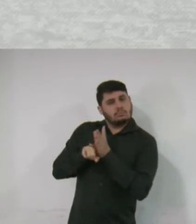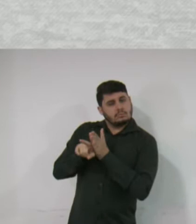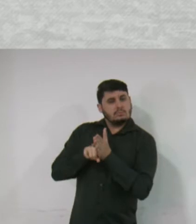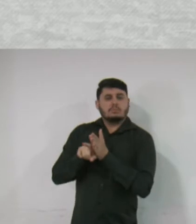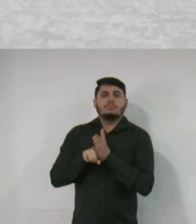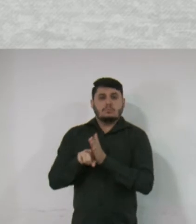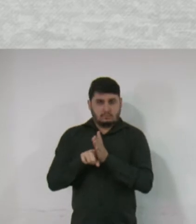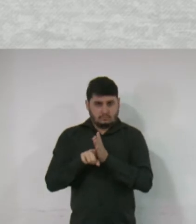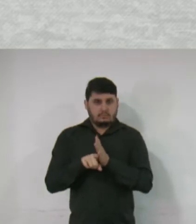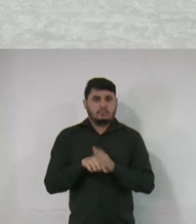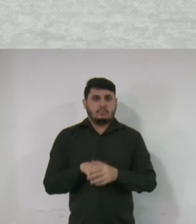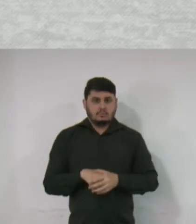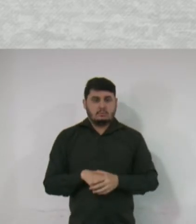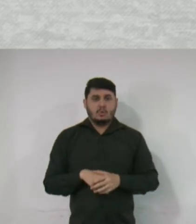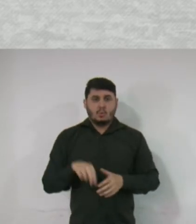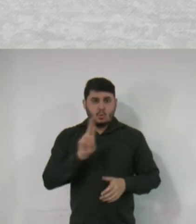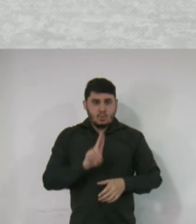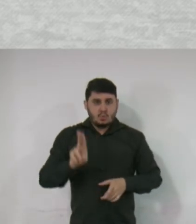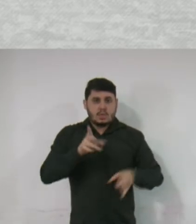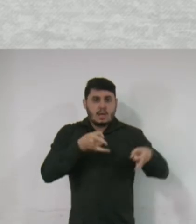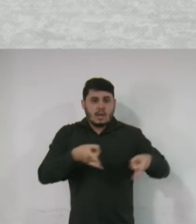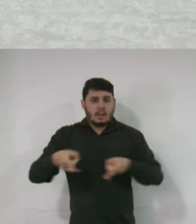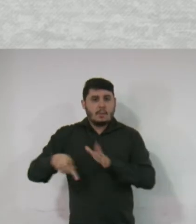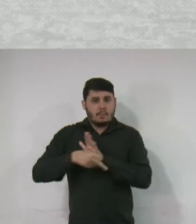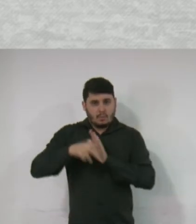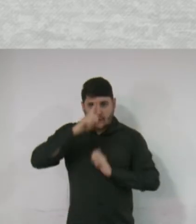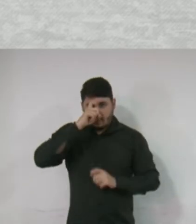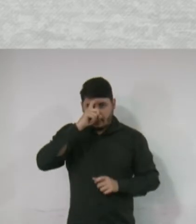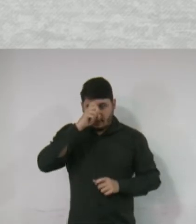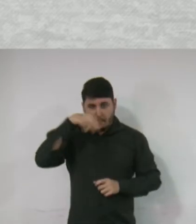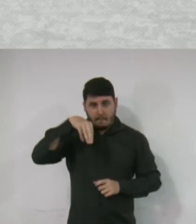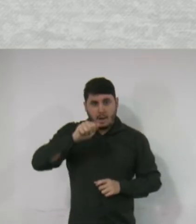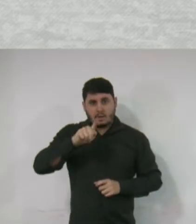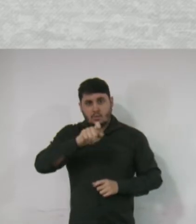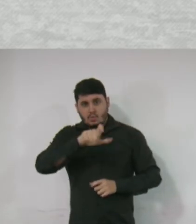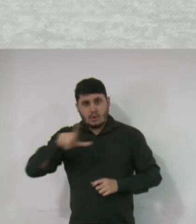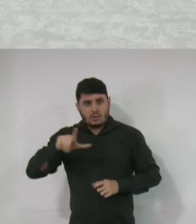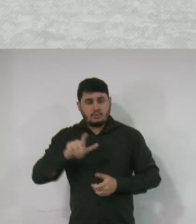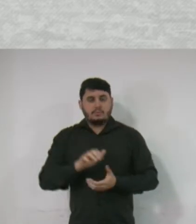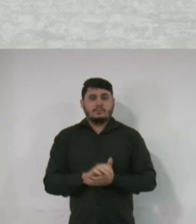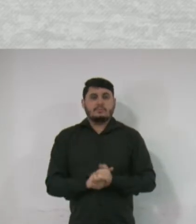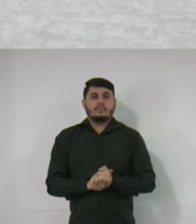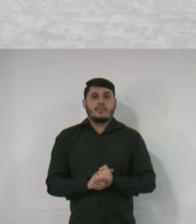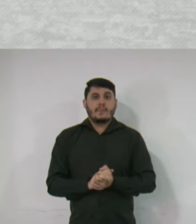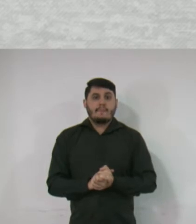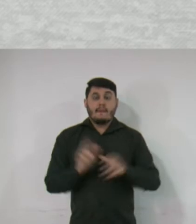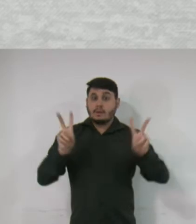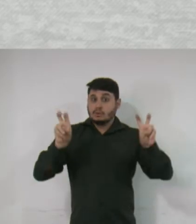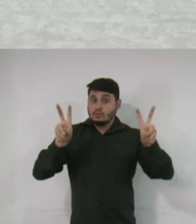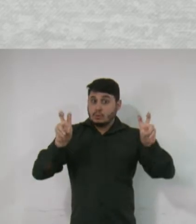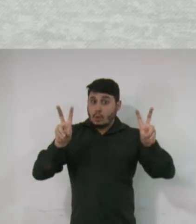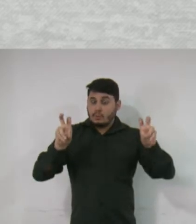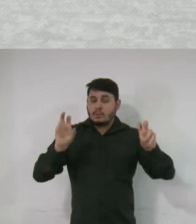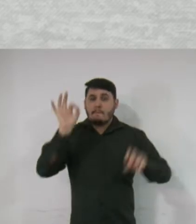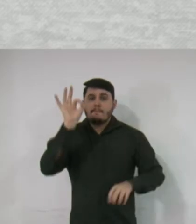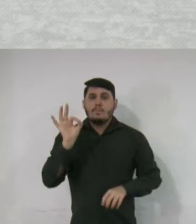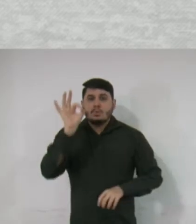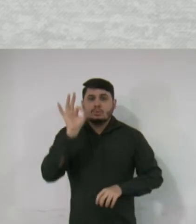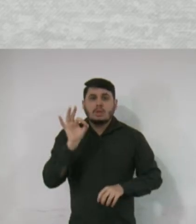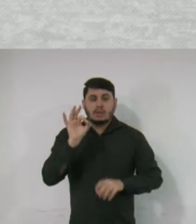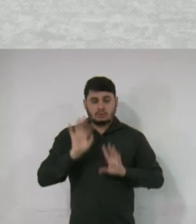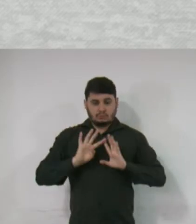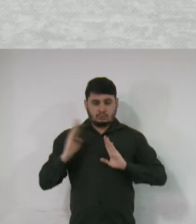A taxa de isolamento, a gente percebe que, como a gente já havia falado, a gente está em torno dos 40%, isso aqui é por